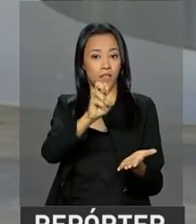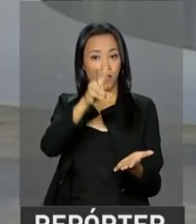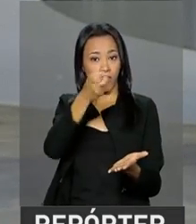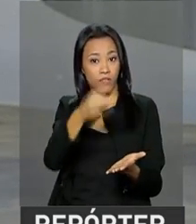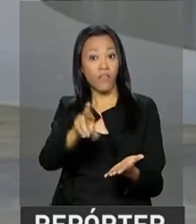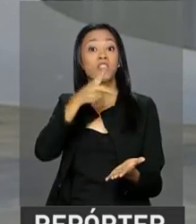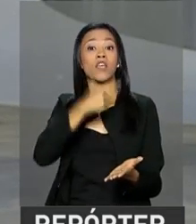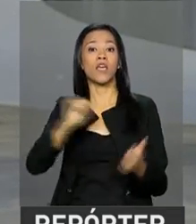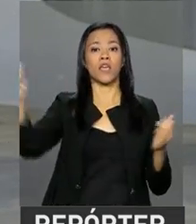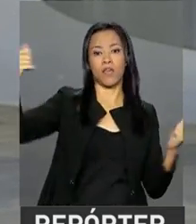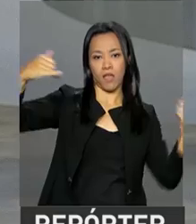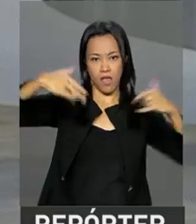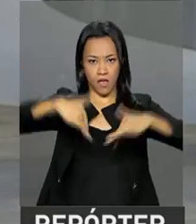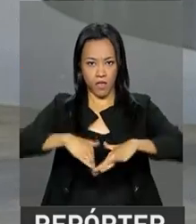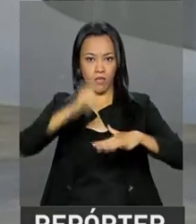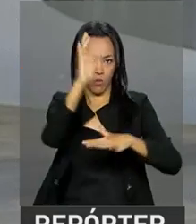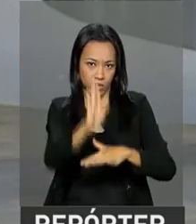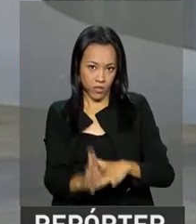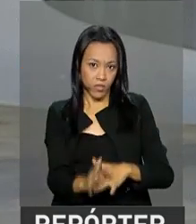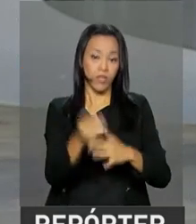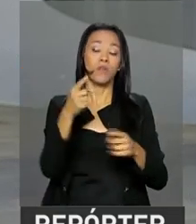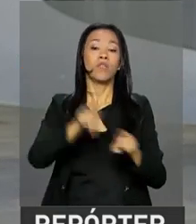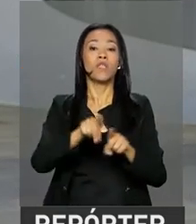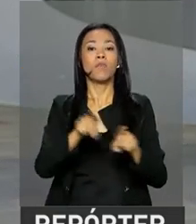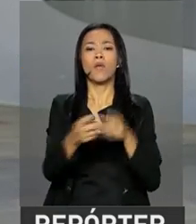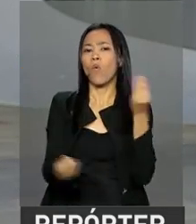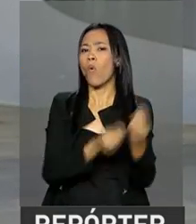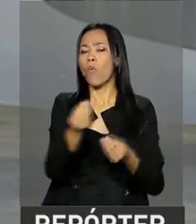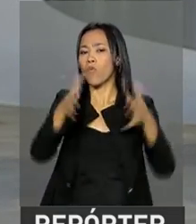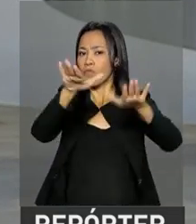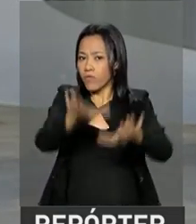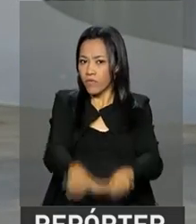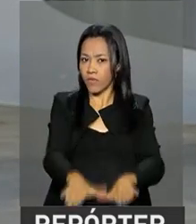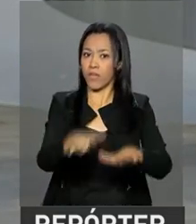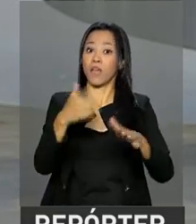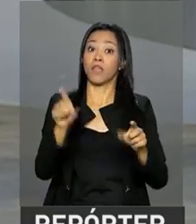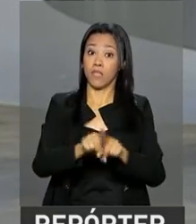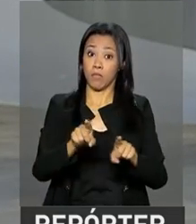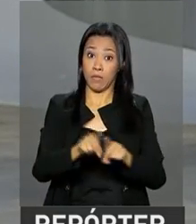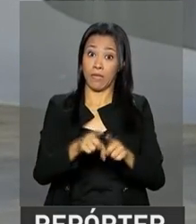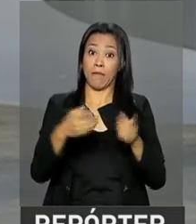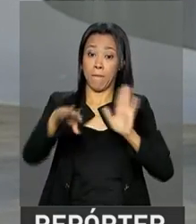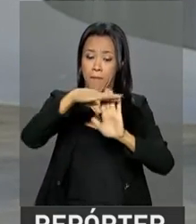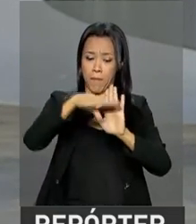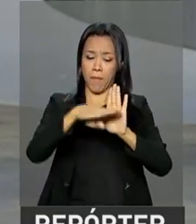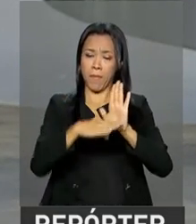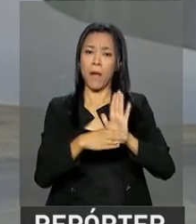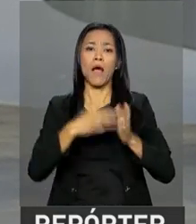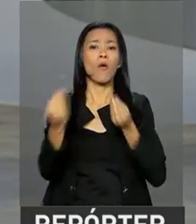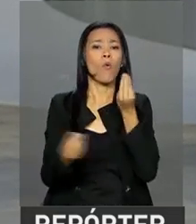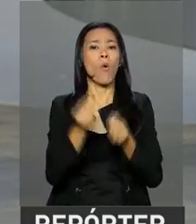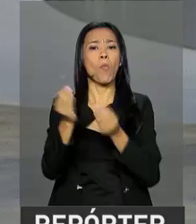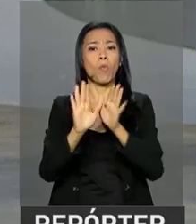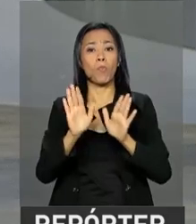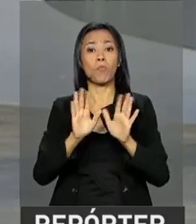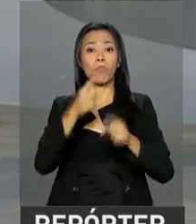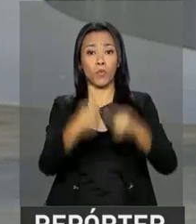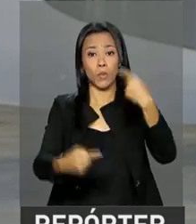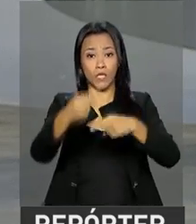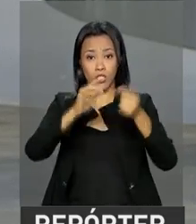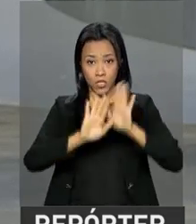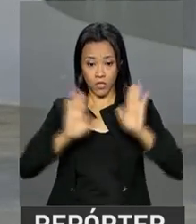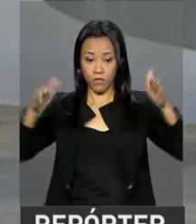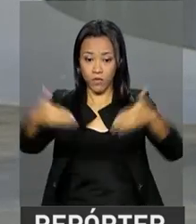regula a entrada e a estadia no país e também estabelece princípios e diretrizes para as políticas públicas direcionadas a